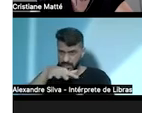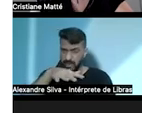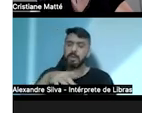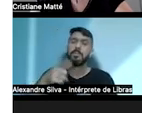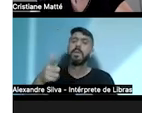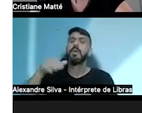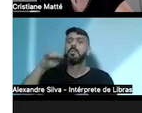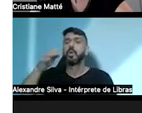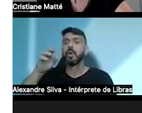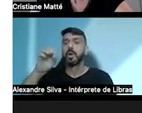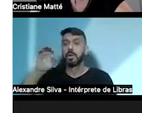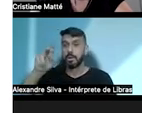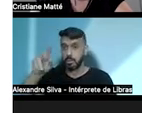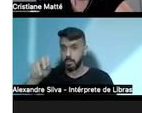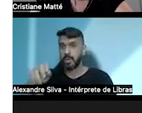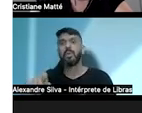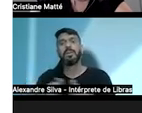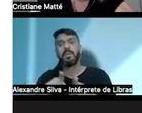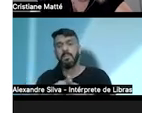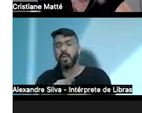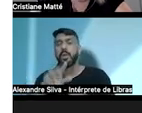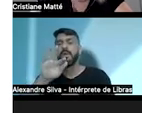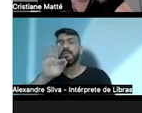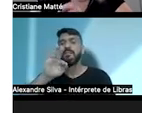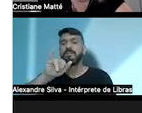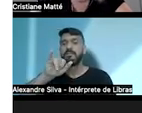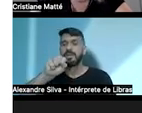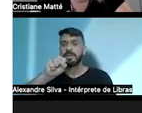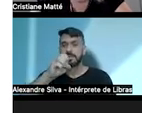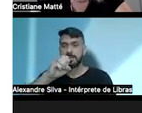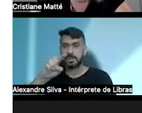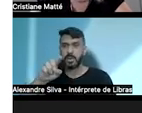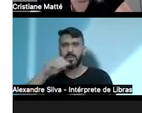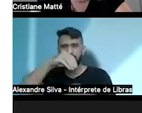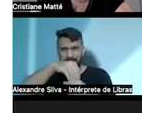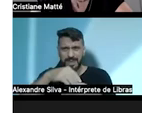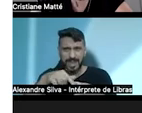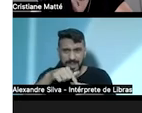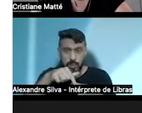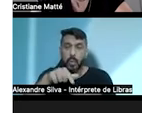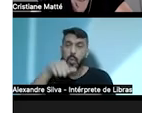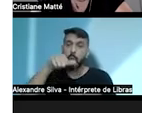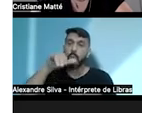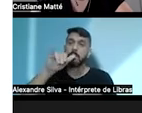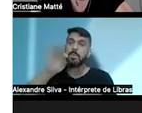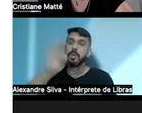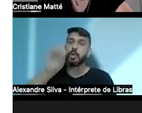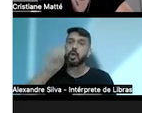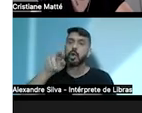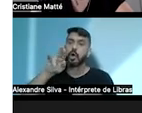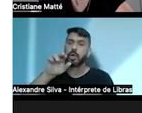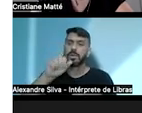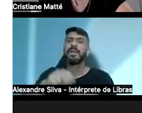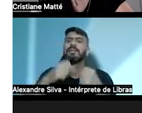cerebelo. Um aumento da fissão mitocondrial nos filhotinhos, que a gente injetou o peptídeo beta-amiloide e o exercício preveniu